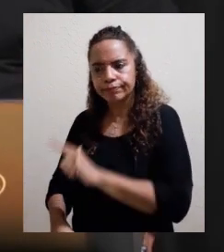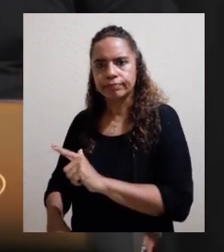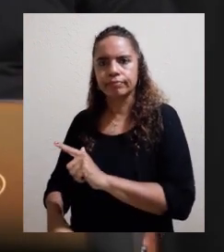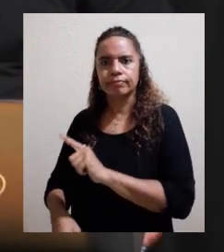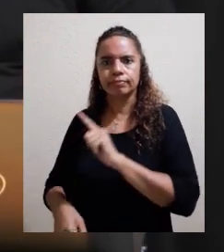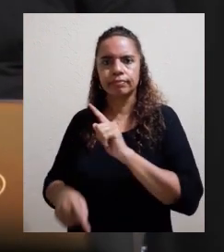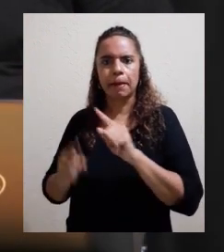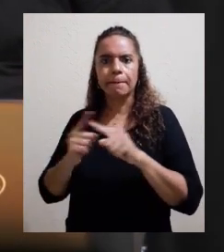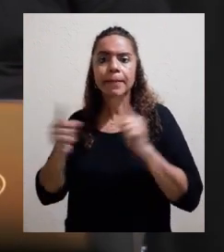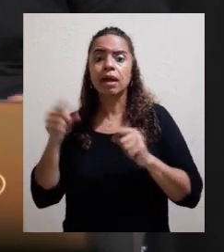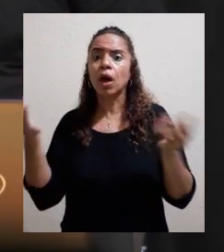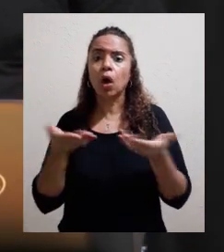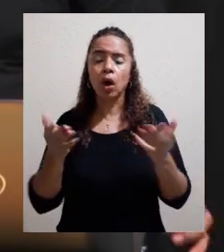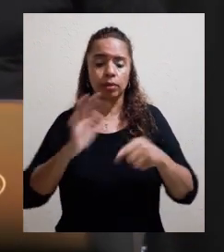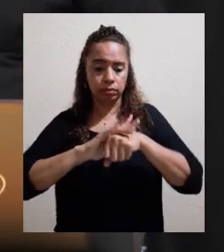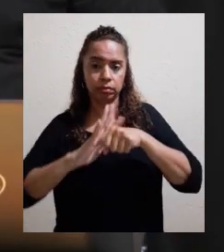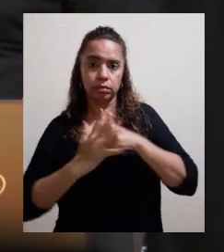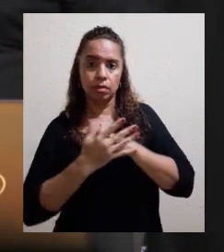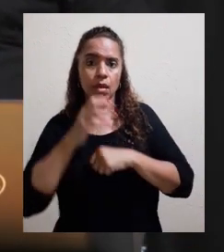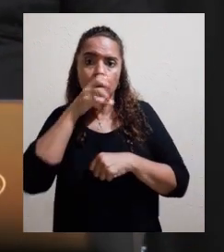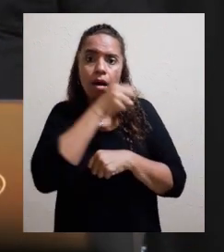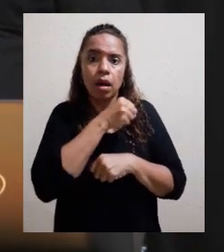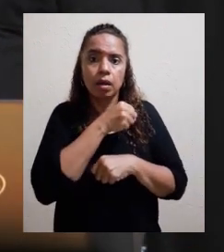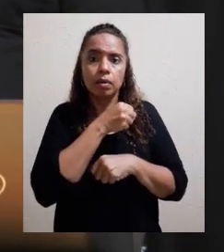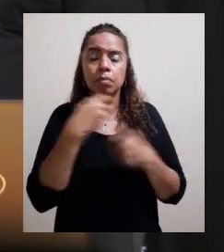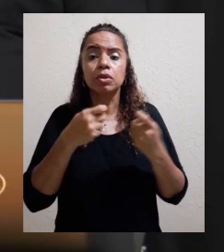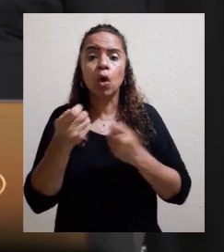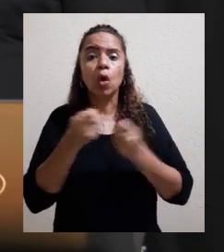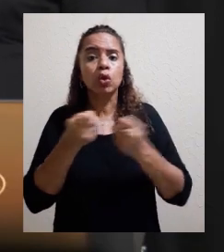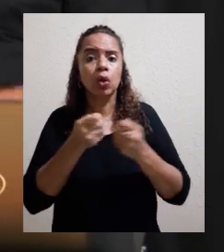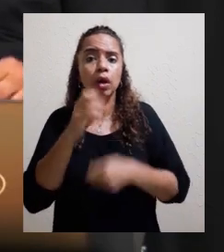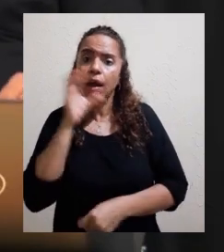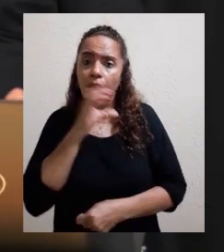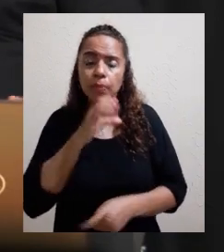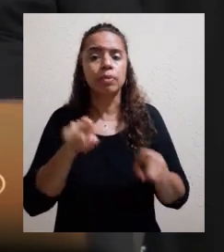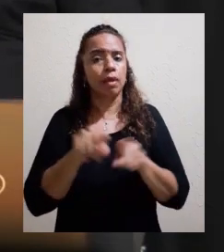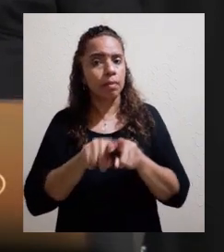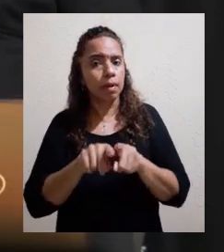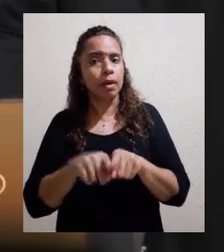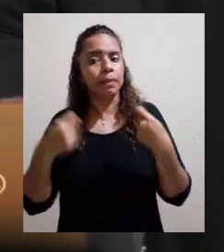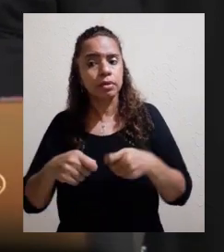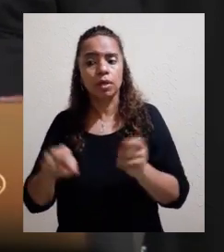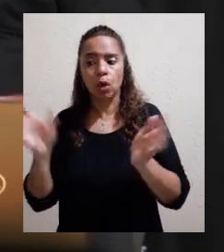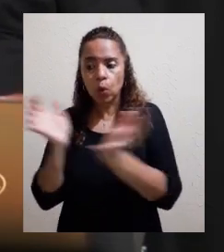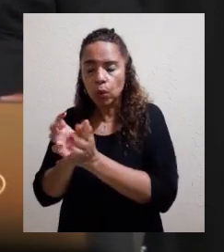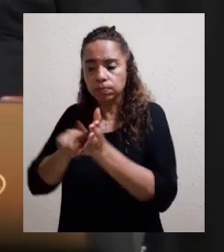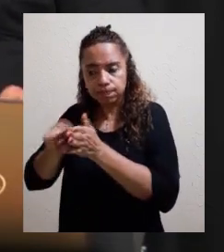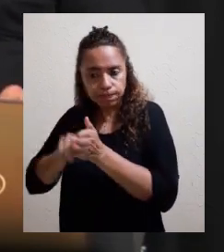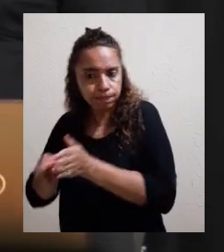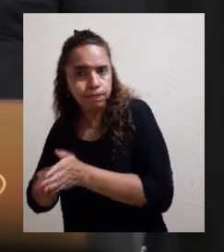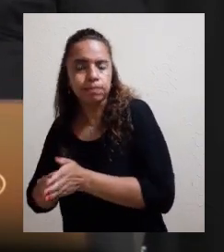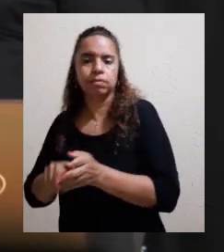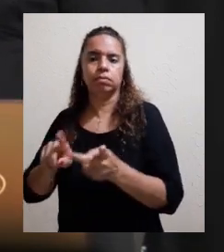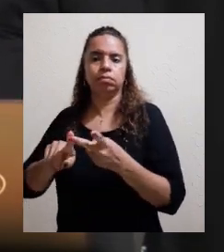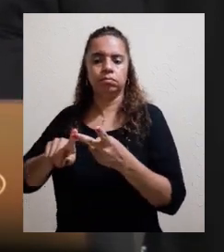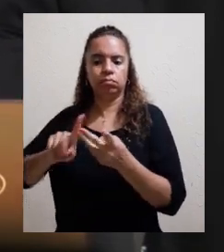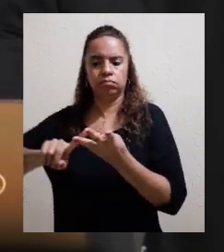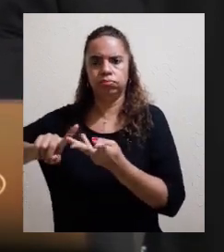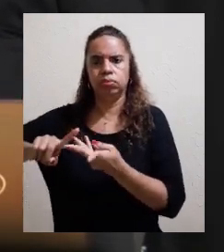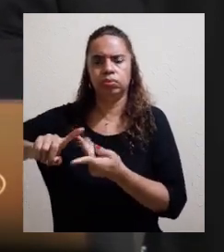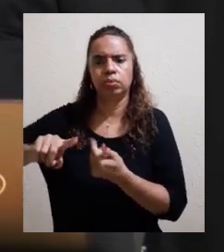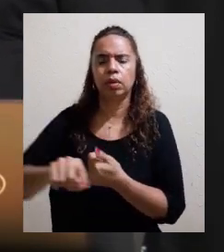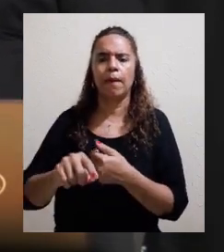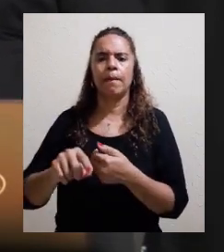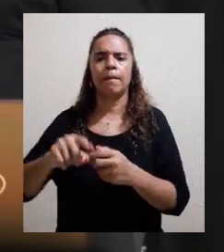muito rapidamente e cujo controle depende de ações muito rápidas também, do ponto de vista de desenvolvimento de imunobiológicos,